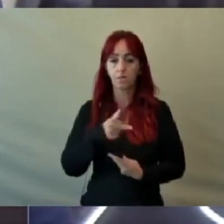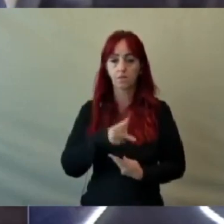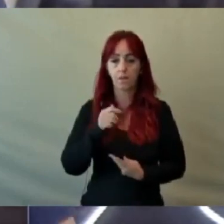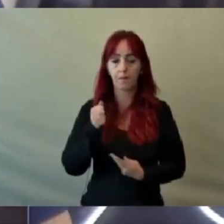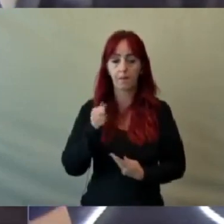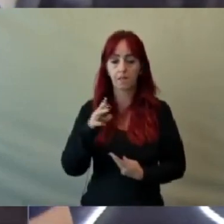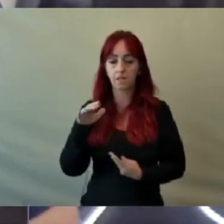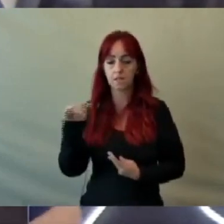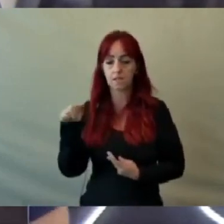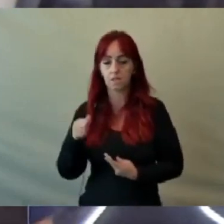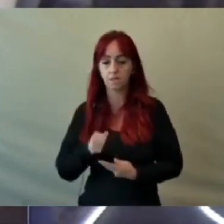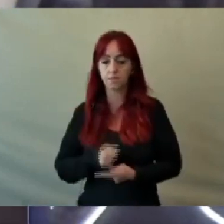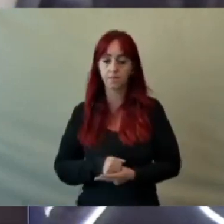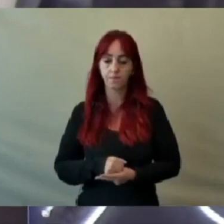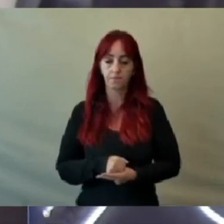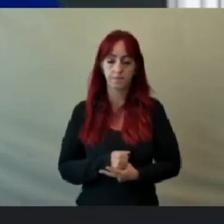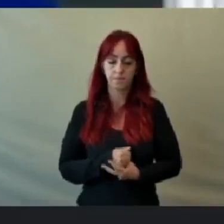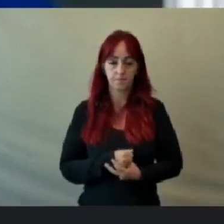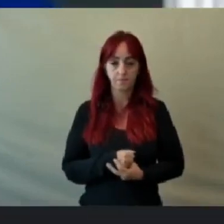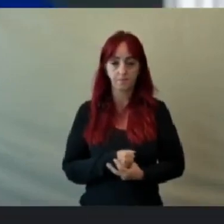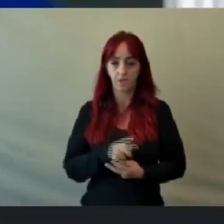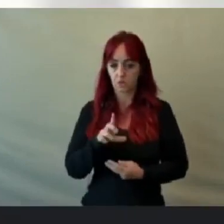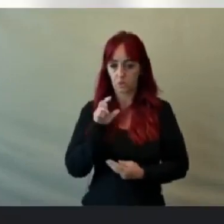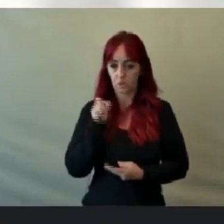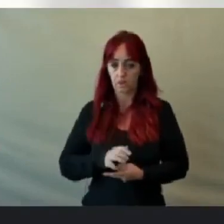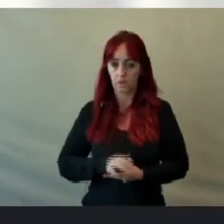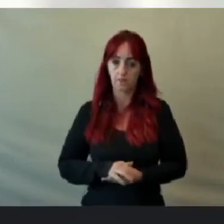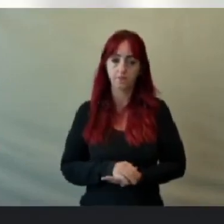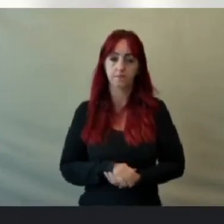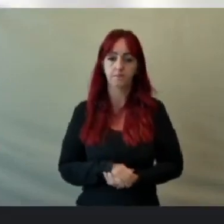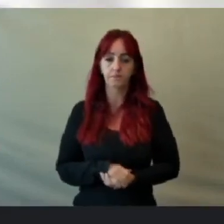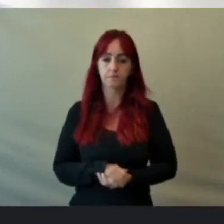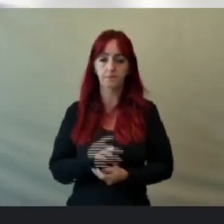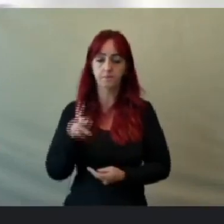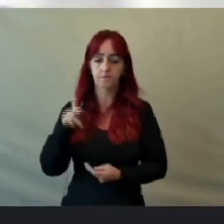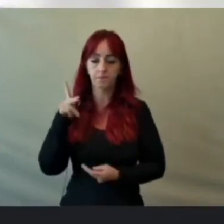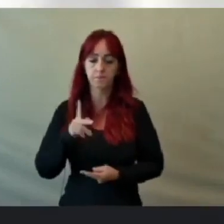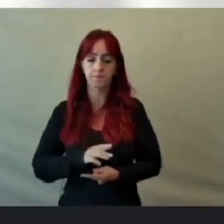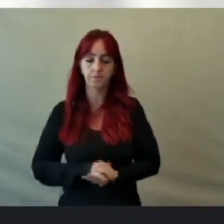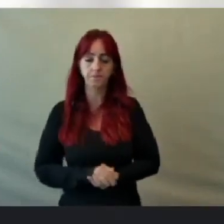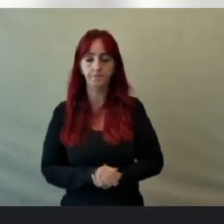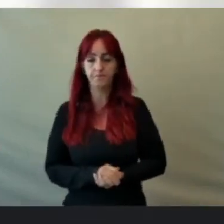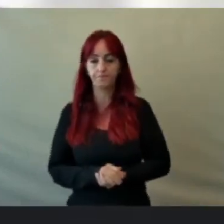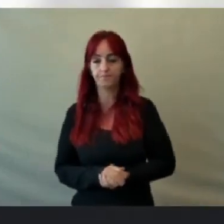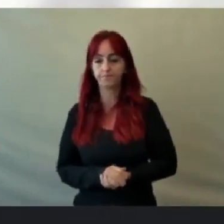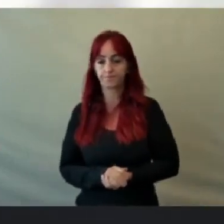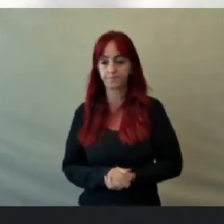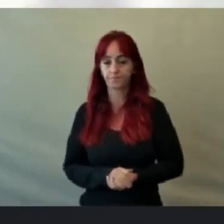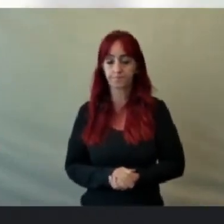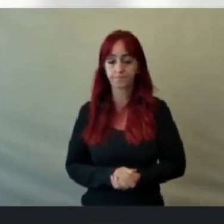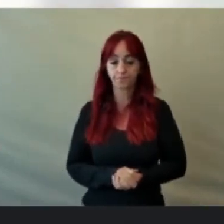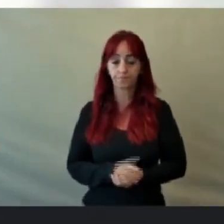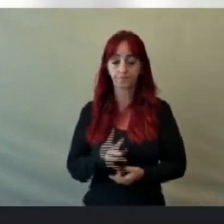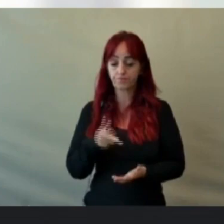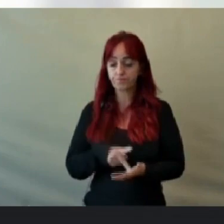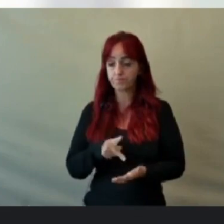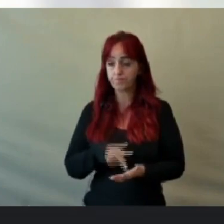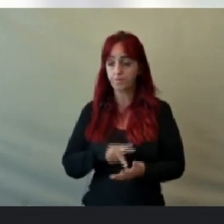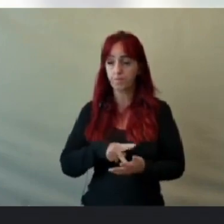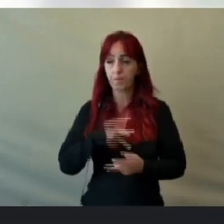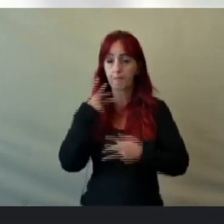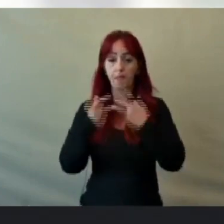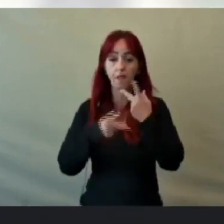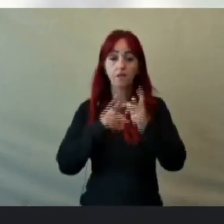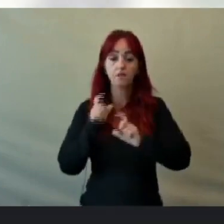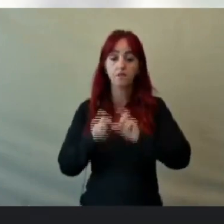para você então Carla não obrigada na verdade o eu queria dizer é seguinte a relevância do serviço